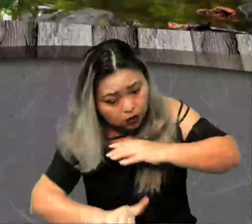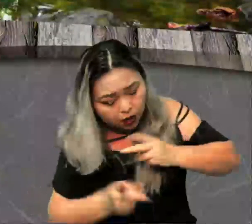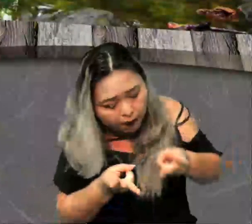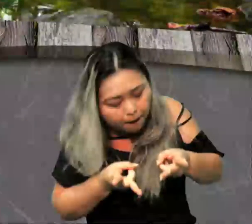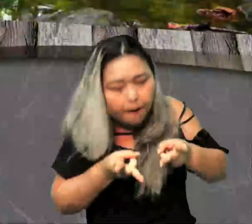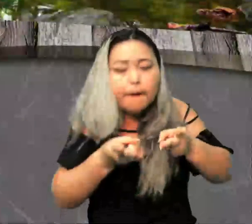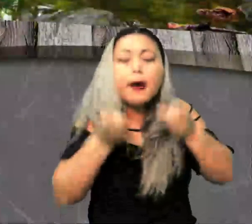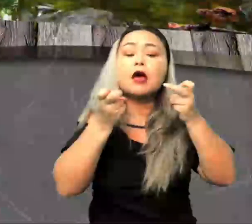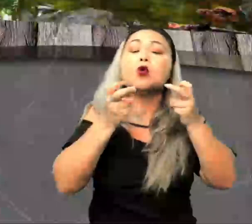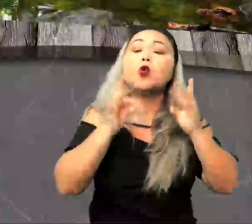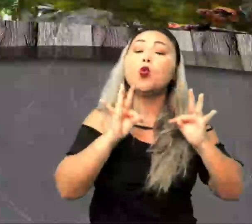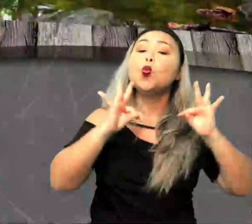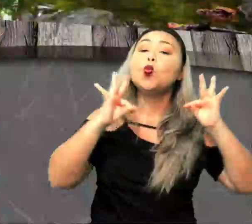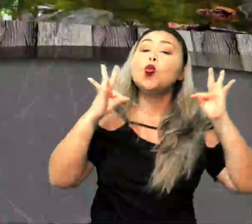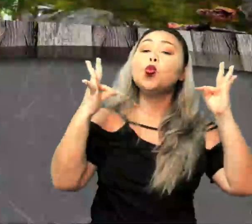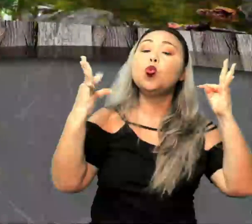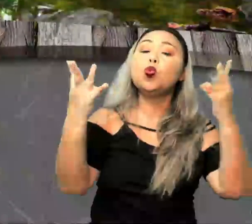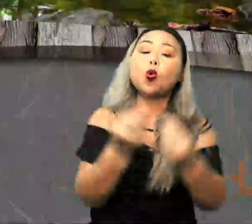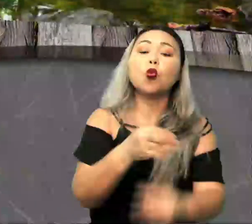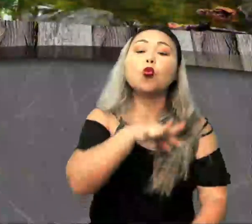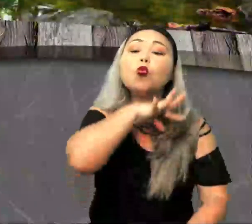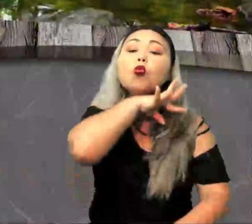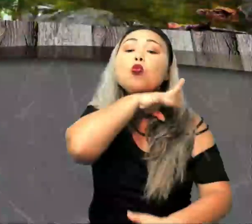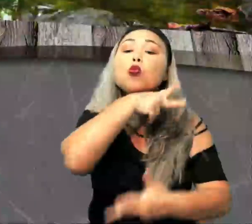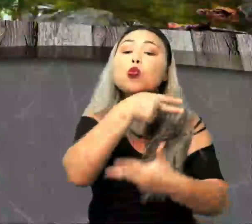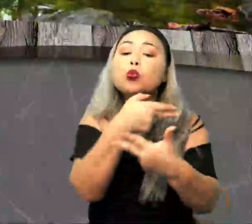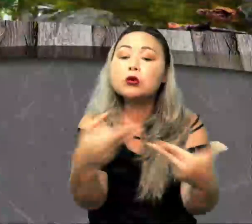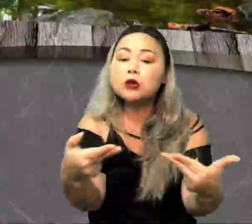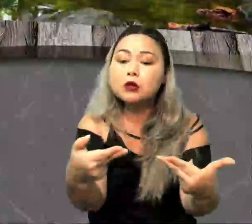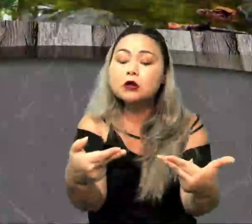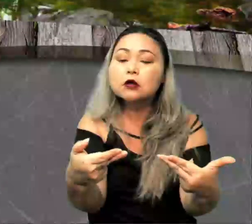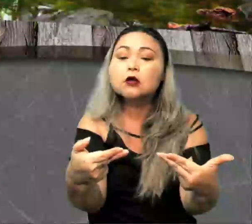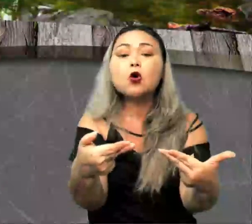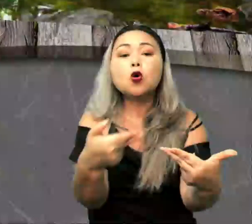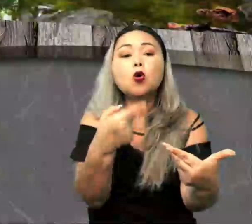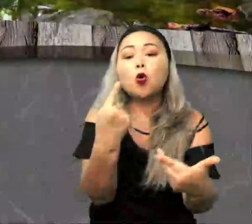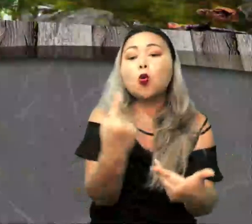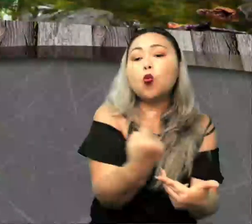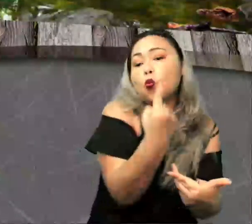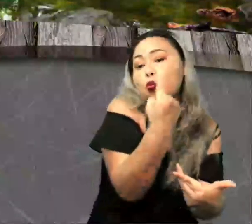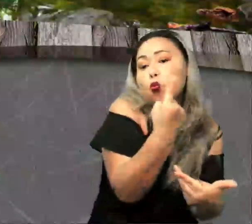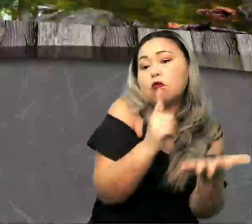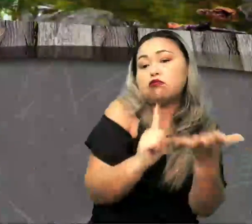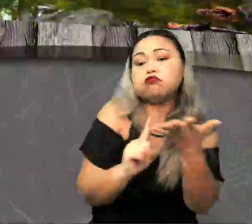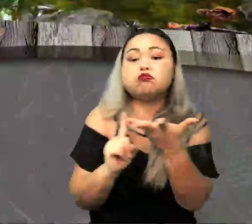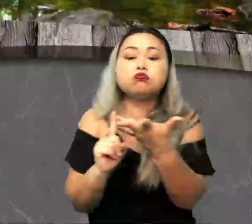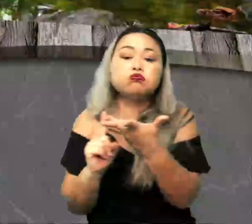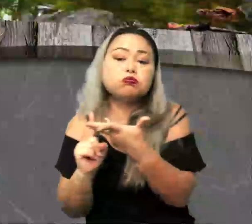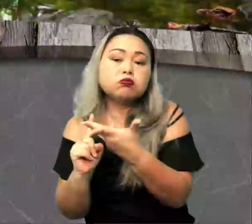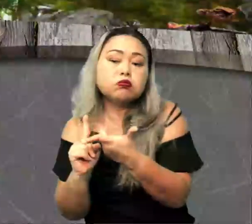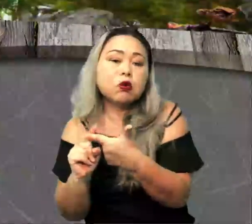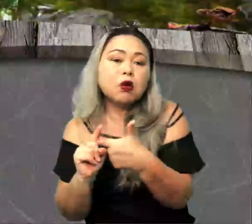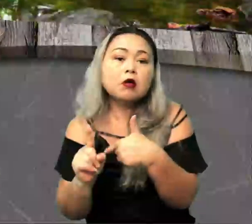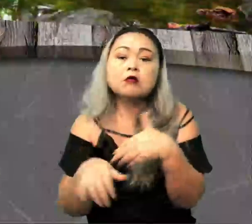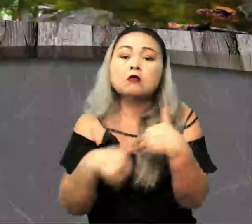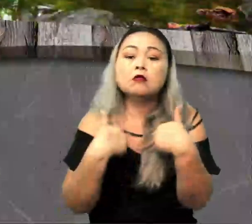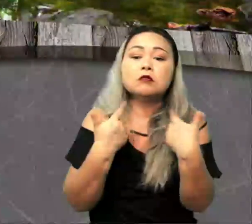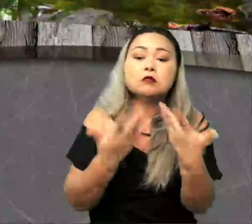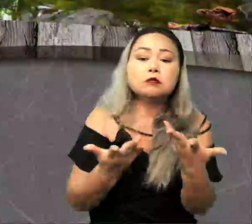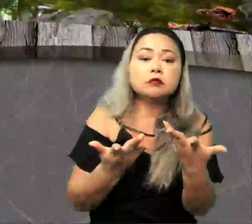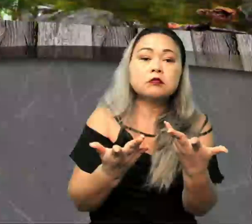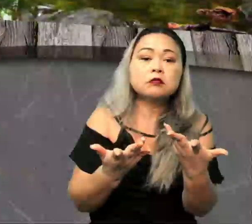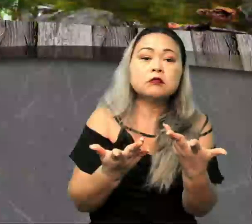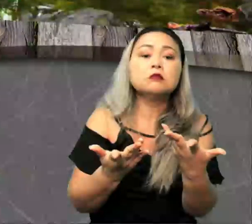percebeu que todos os animais, fossem ou pluricelulares ou multicelulares,